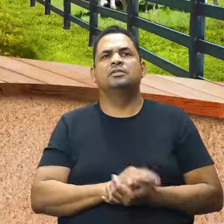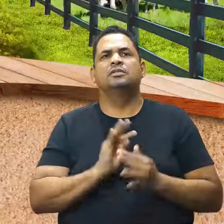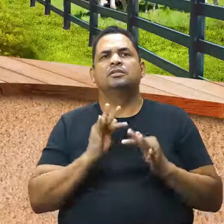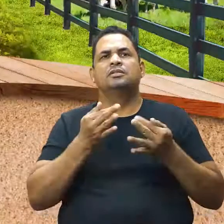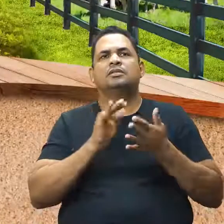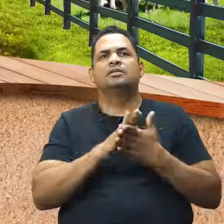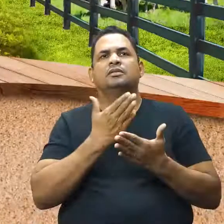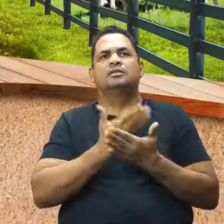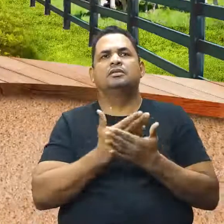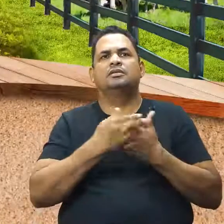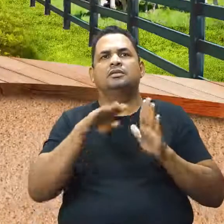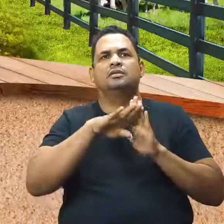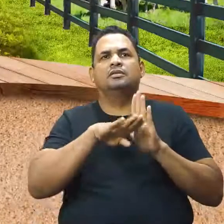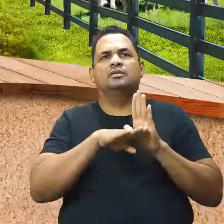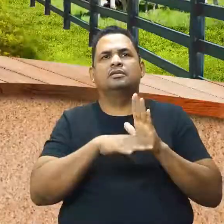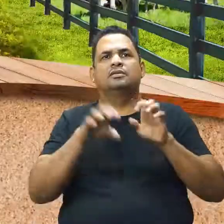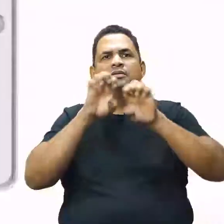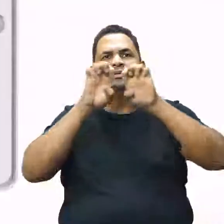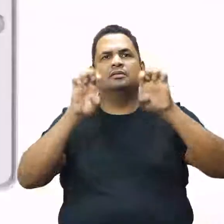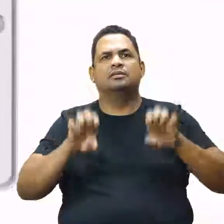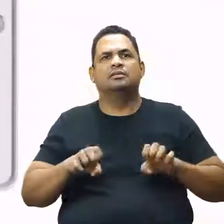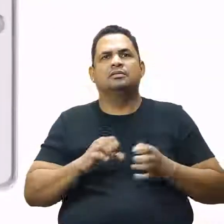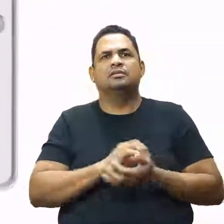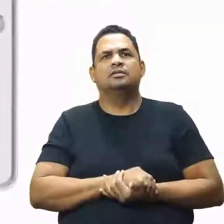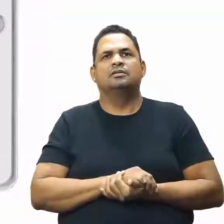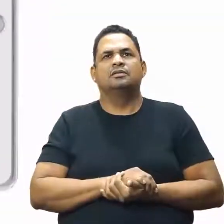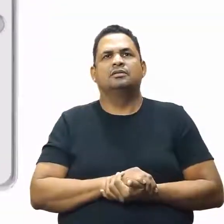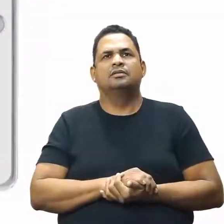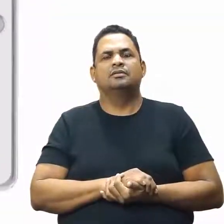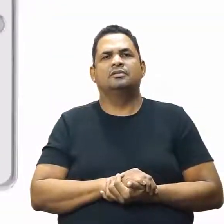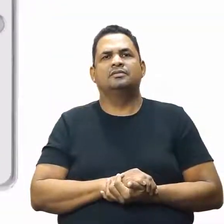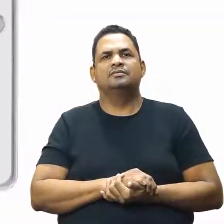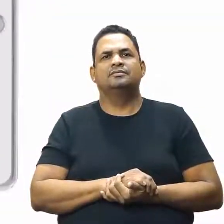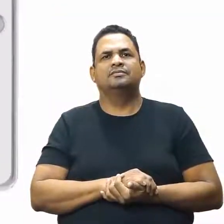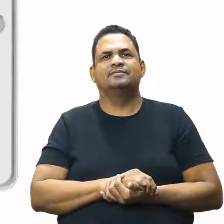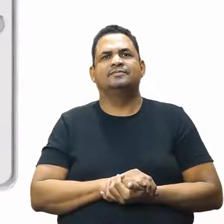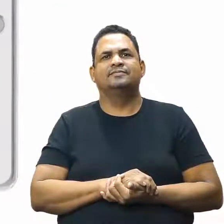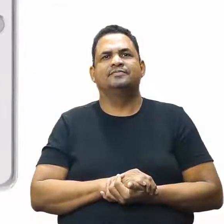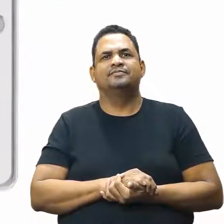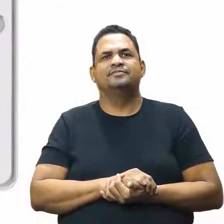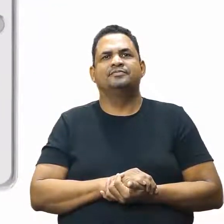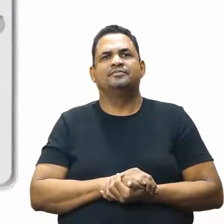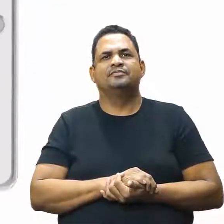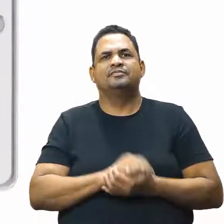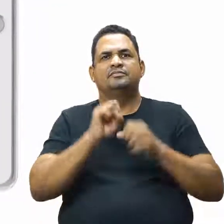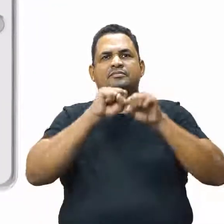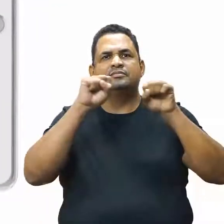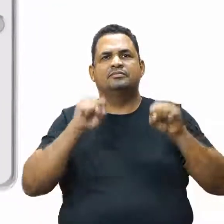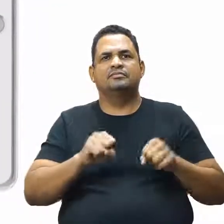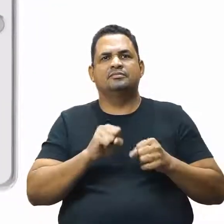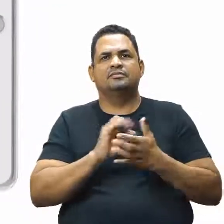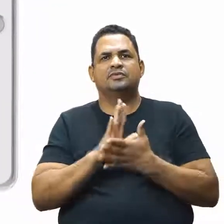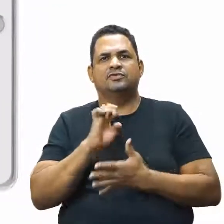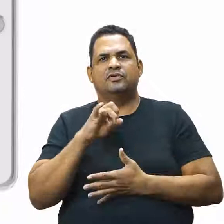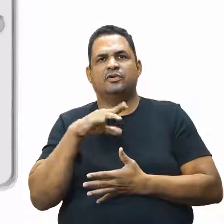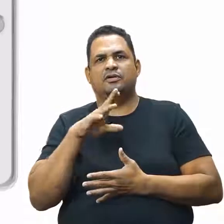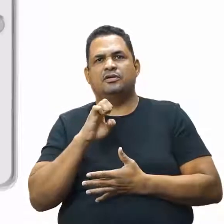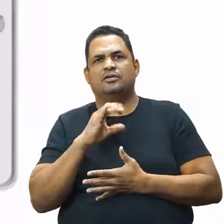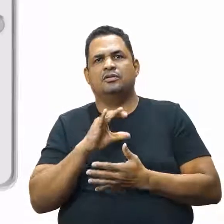aula sobre classificação e estrutura. Abre aí, meu diretor! Sistema